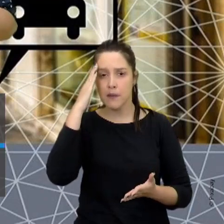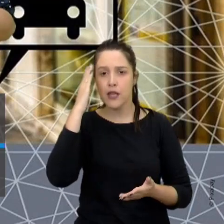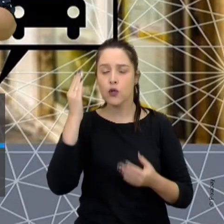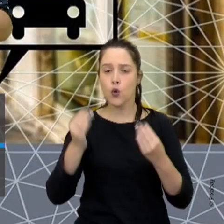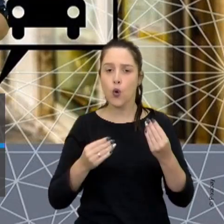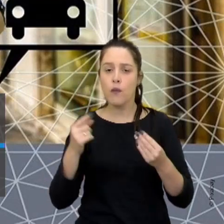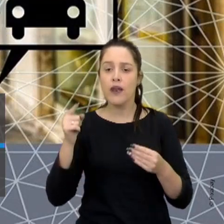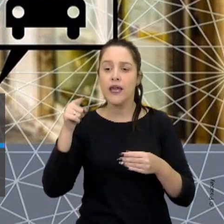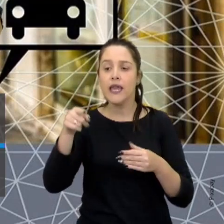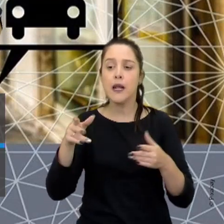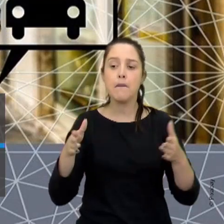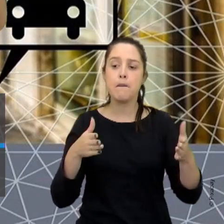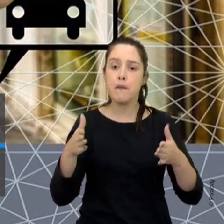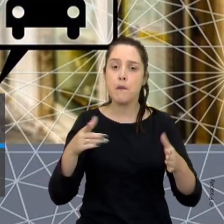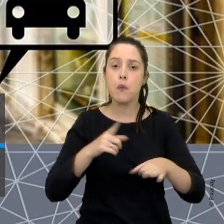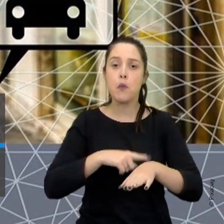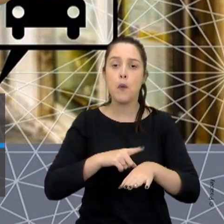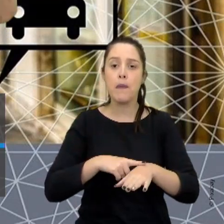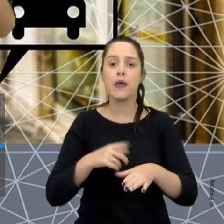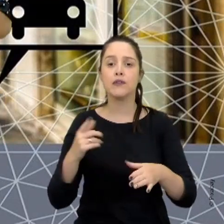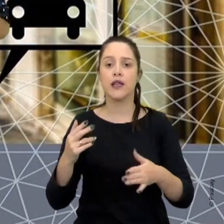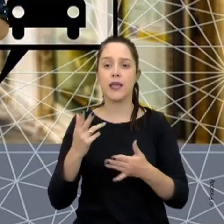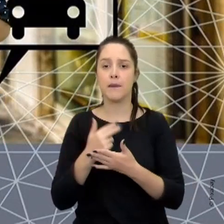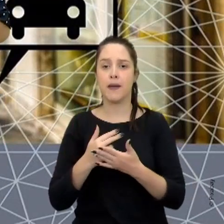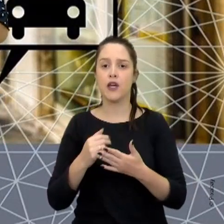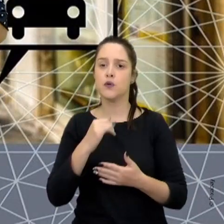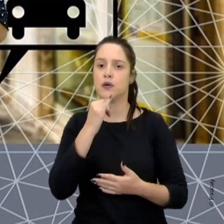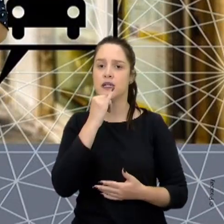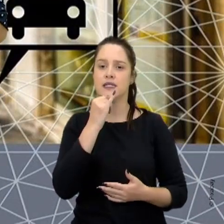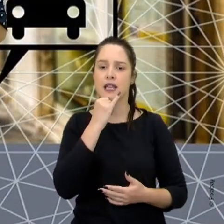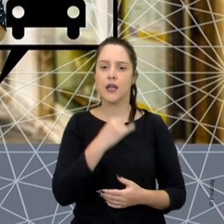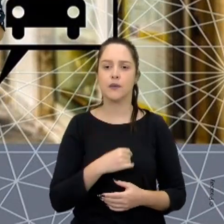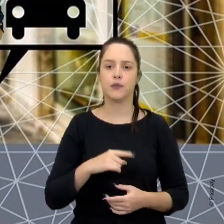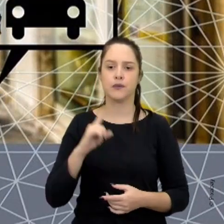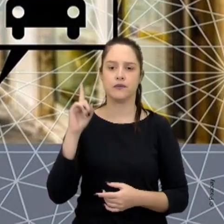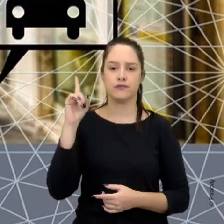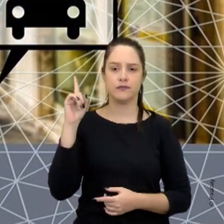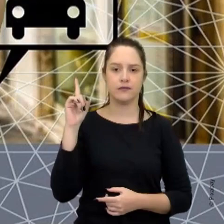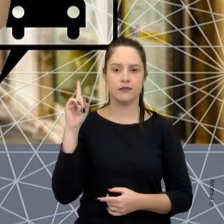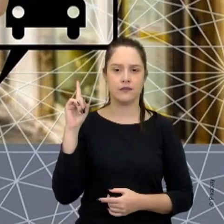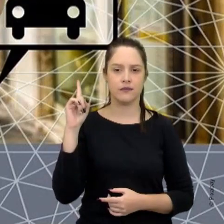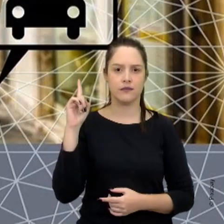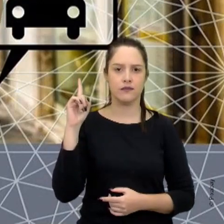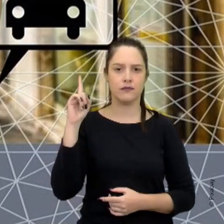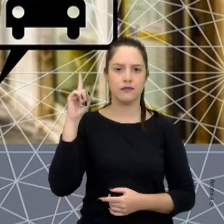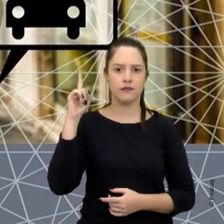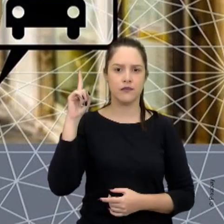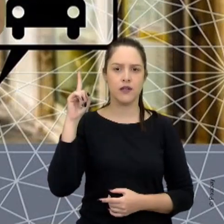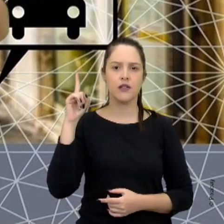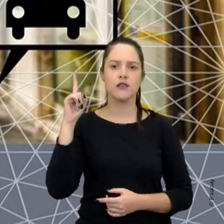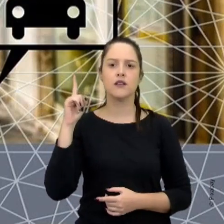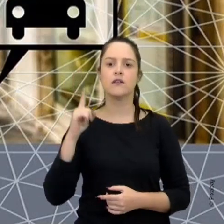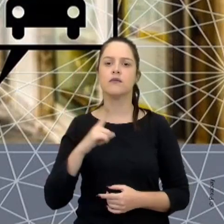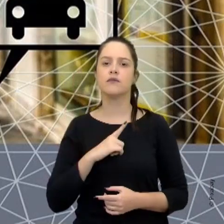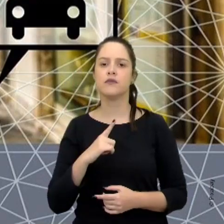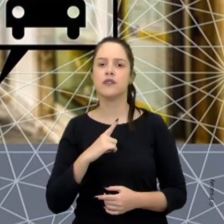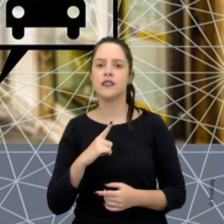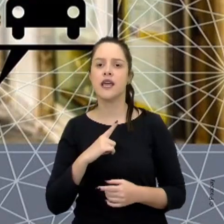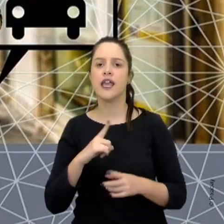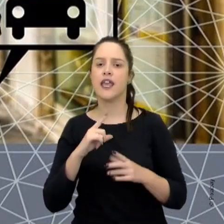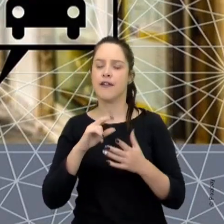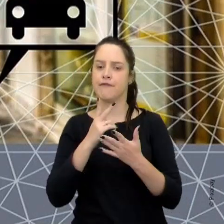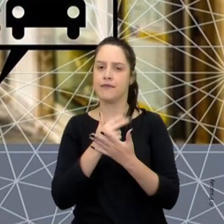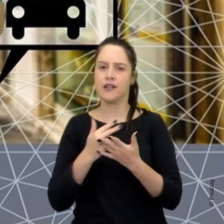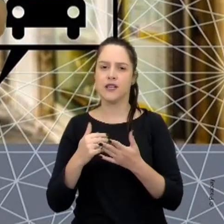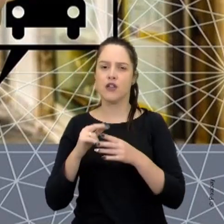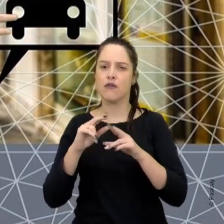momento uma imagem. Então, por exemplo, aqui, esse registro, essa ideia que eu dou aqui para vocês, ó, já remete ao quê? A uma fotografia.